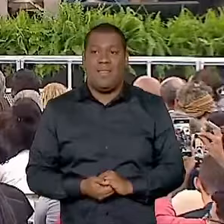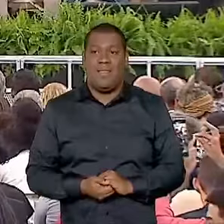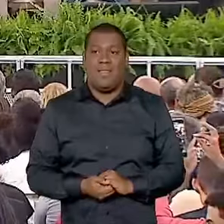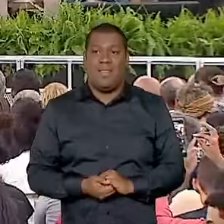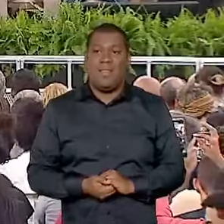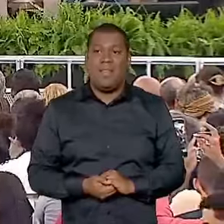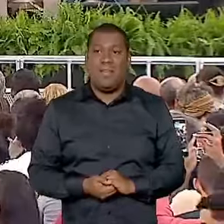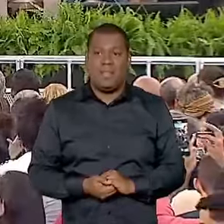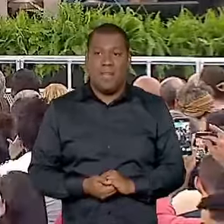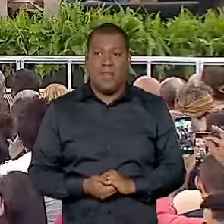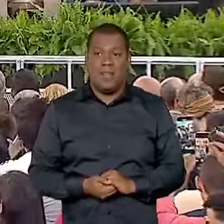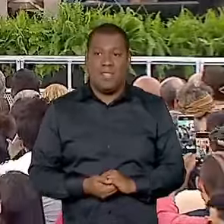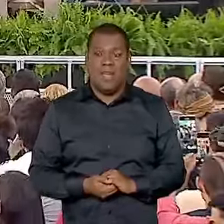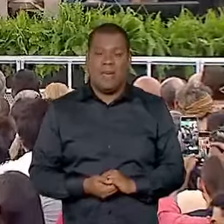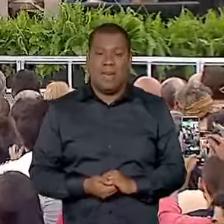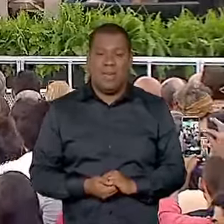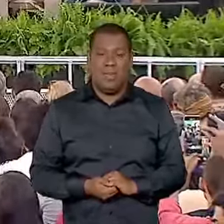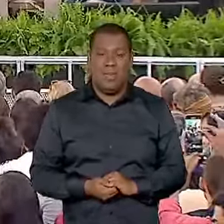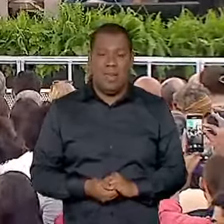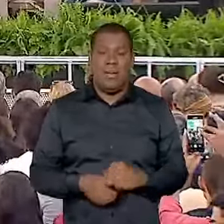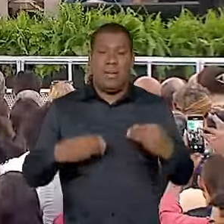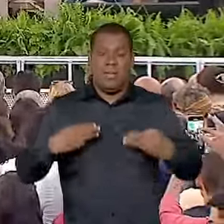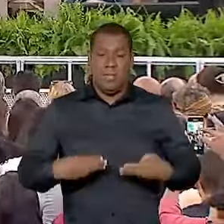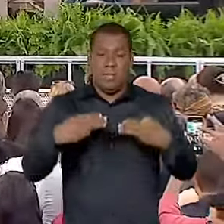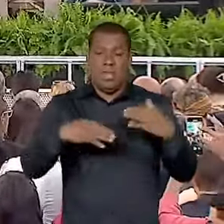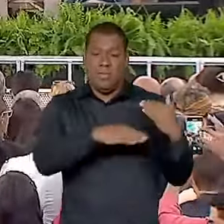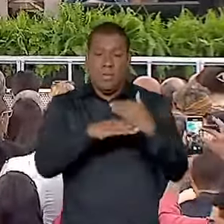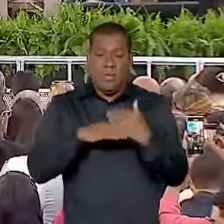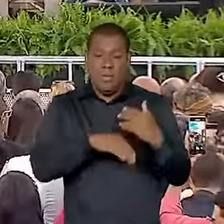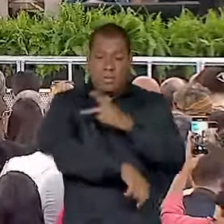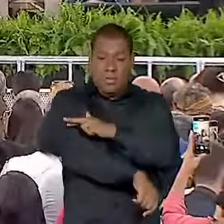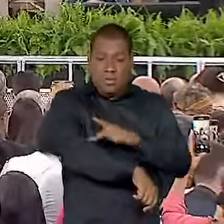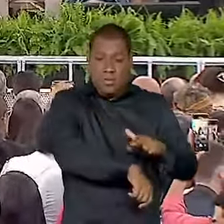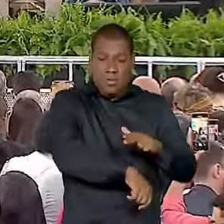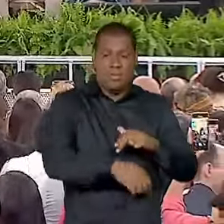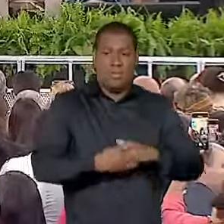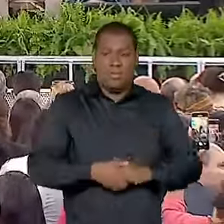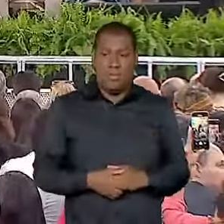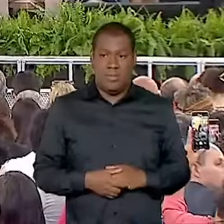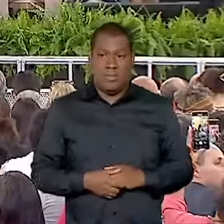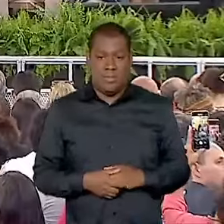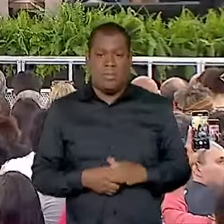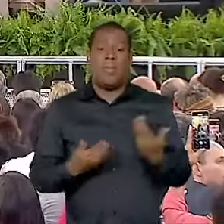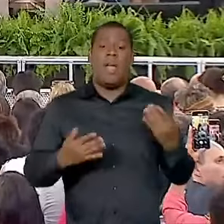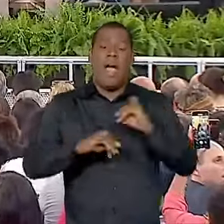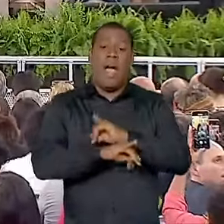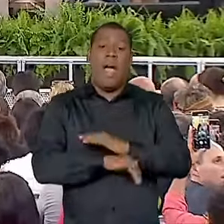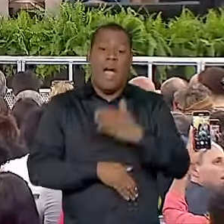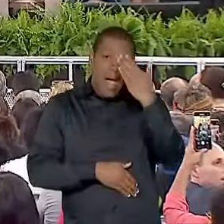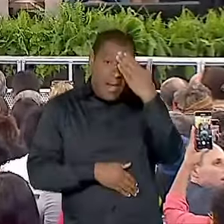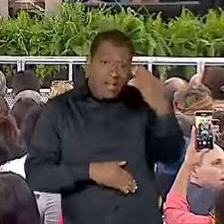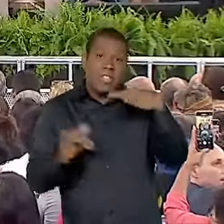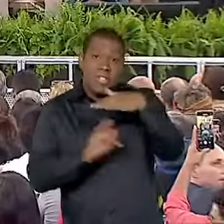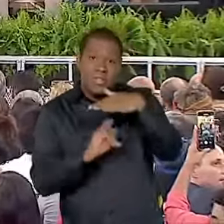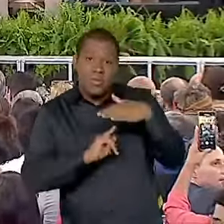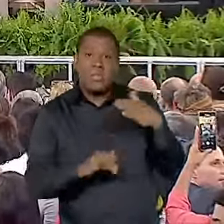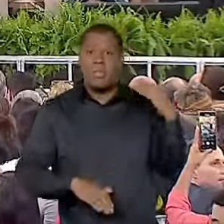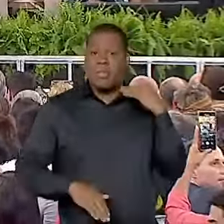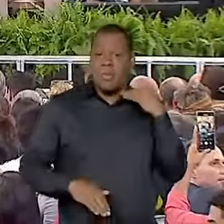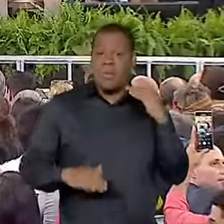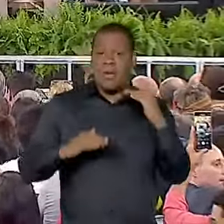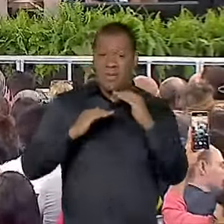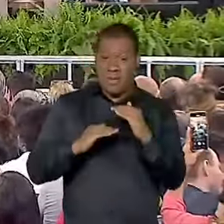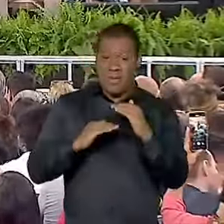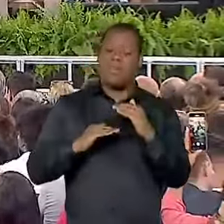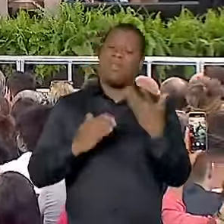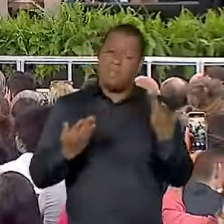O Ministério da Igualdade Racial registra seu agradecimento à Fundação Banco do Brasil e ao Banco do Brasil pelo